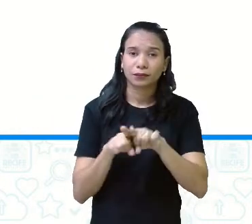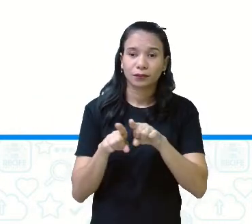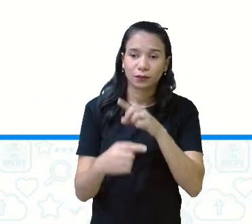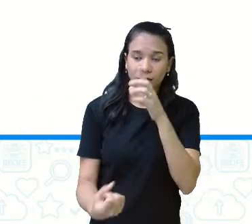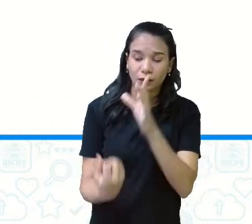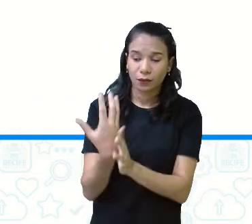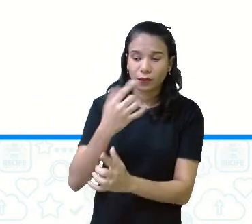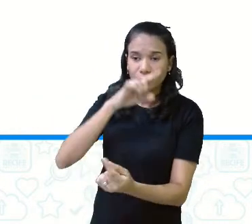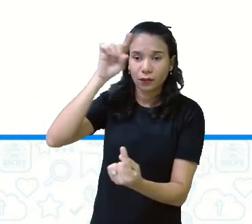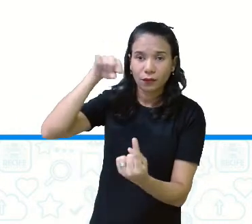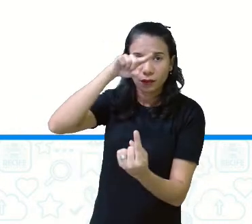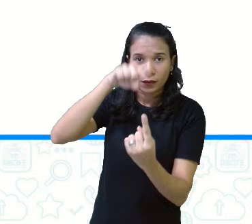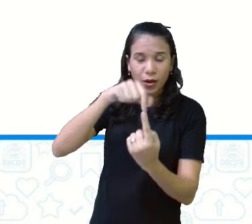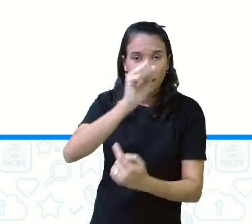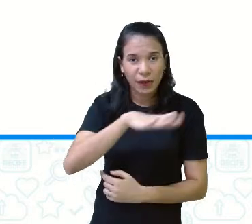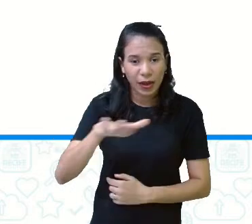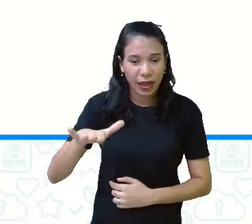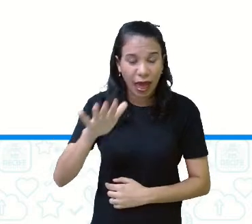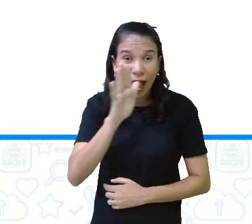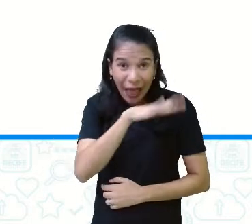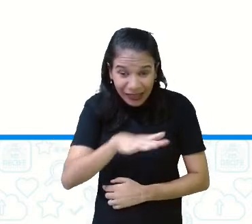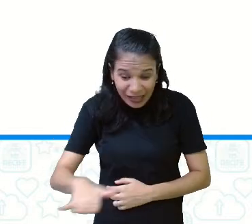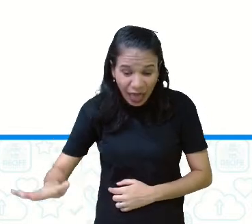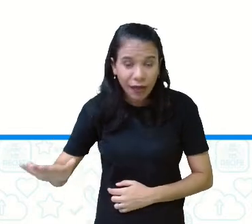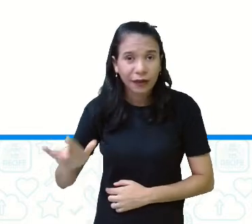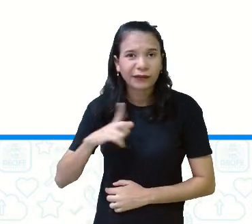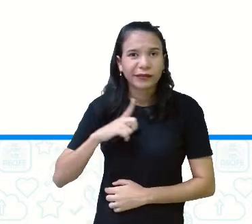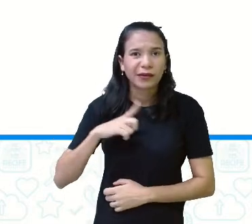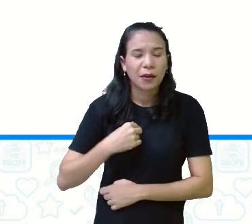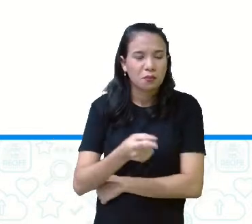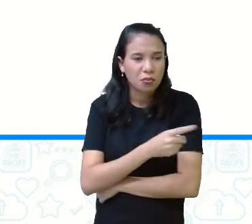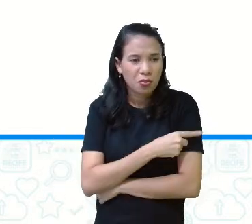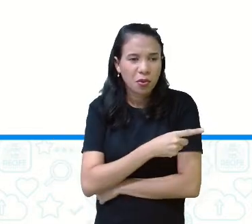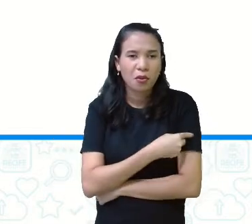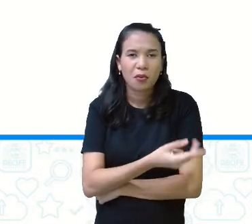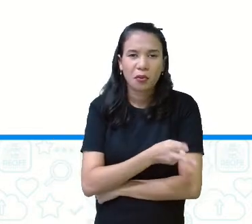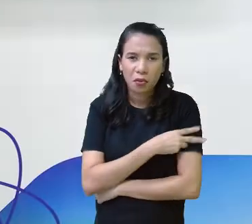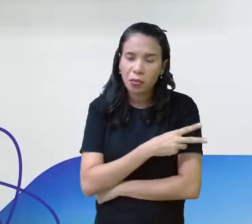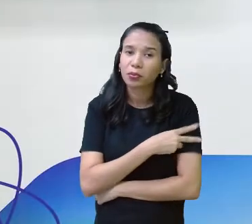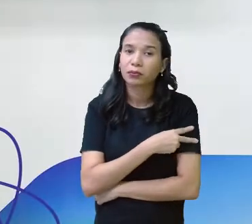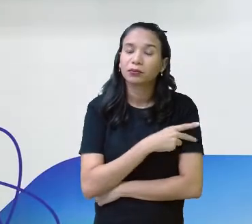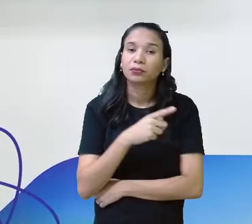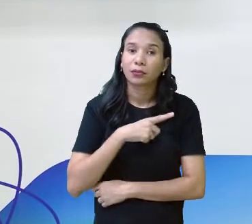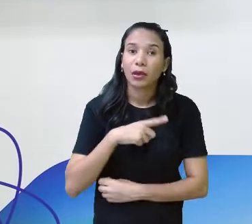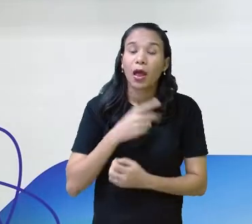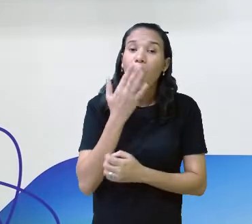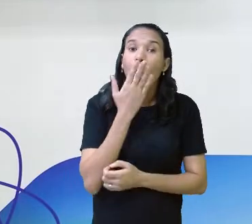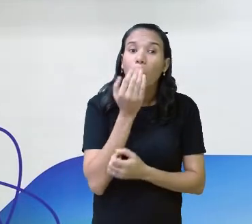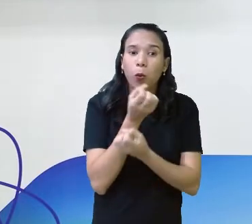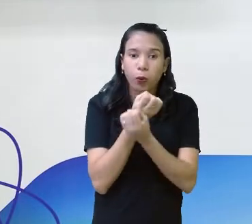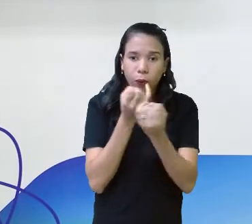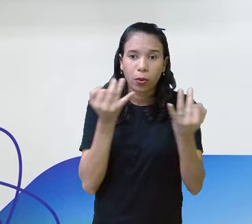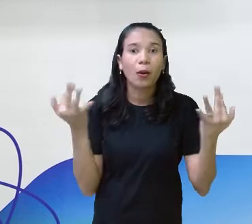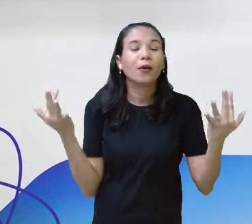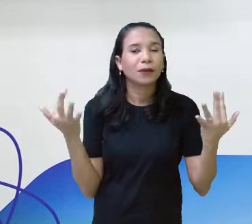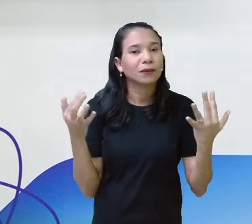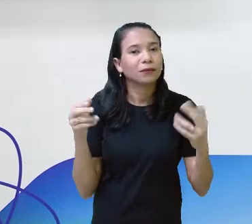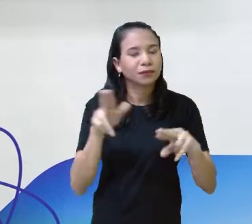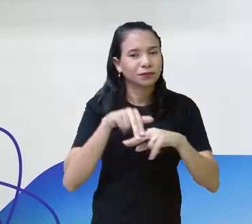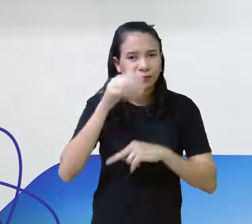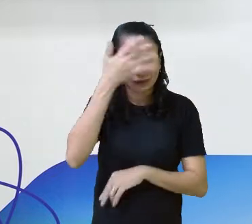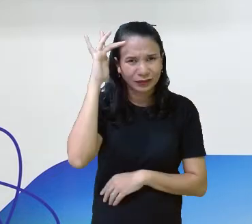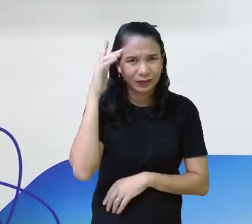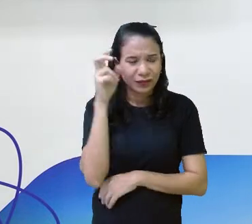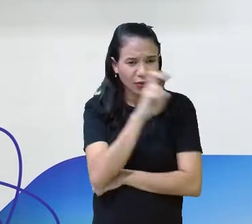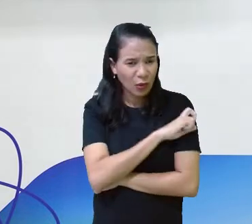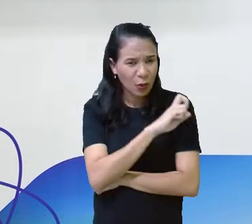com o objetivo de alcançar crianças menores, lá no primeiro ano, segundo ano, eles são mais coloridos, né? Até para vocês